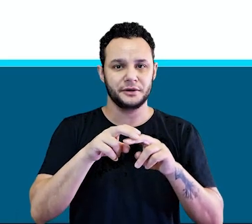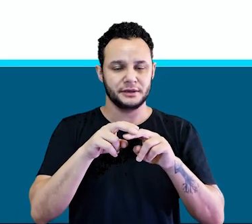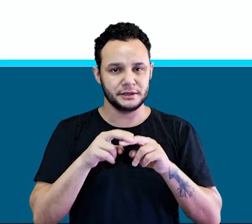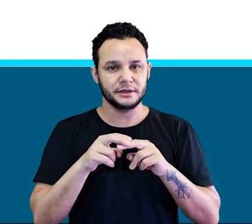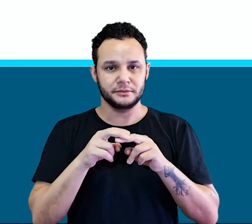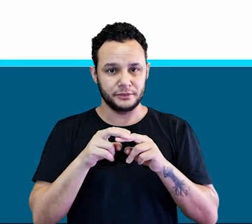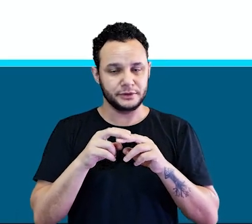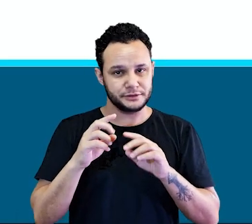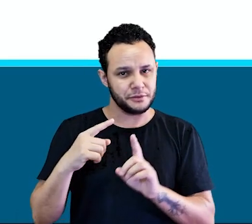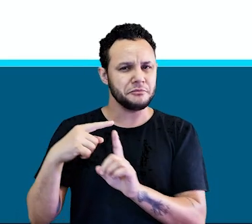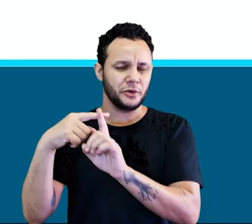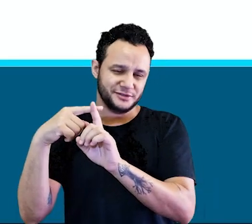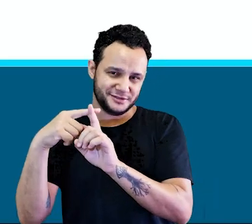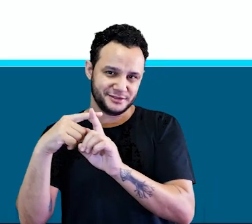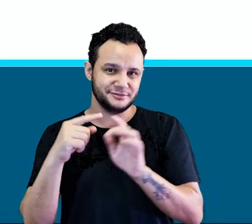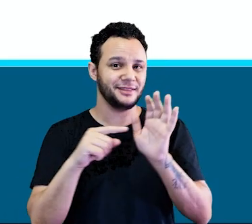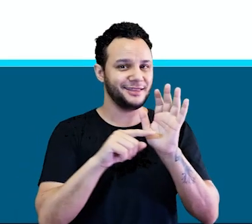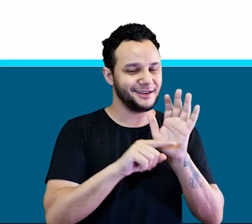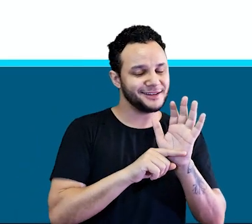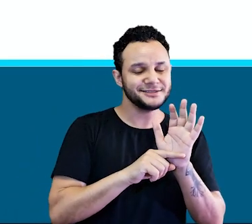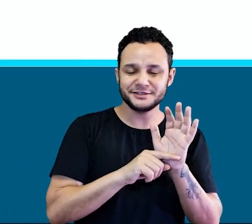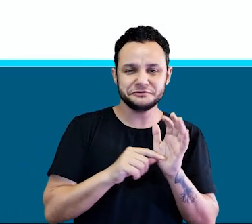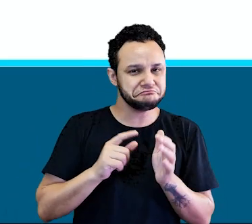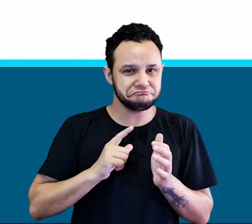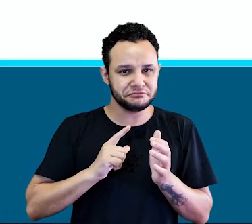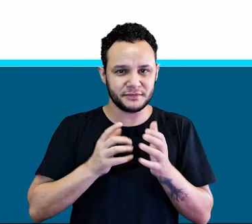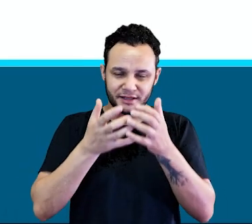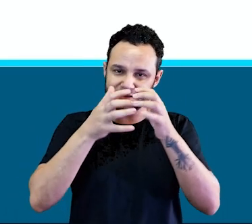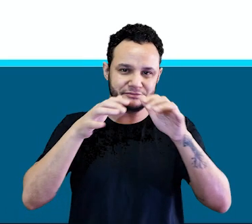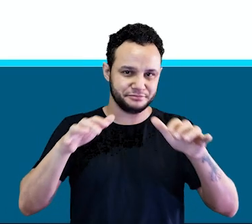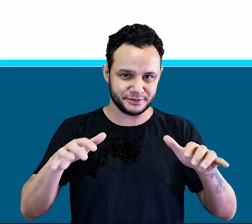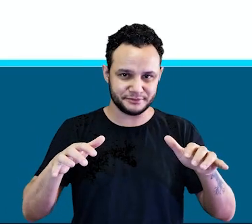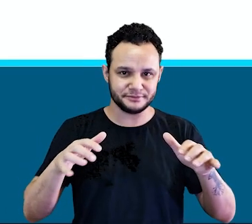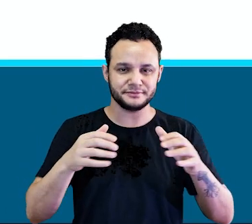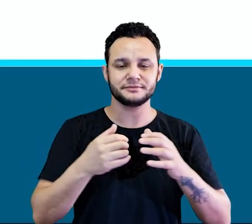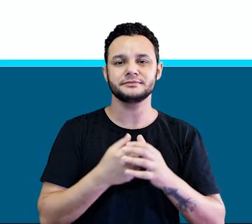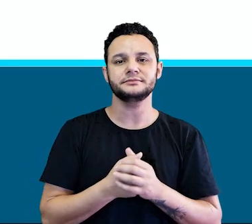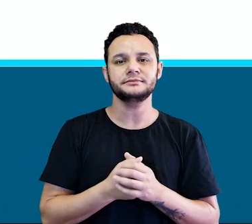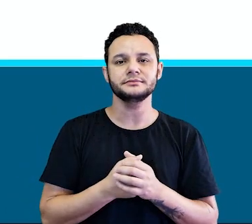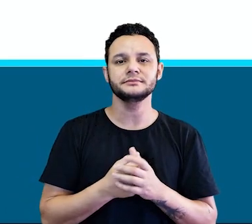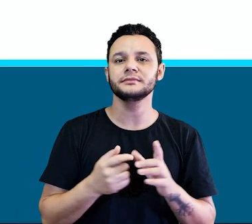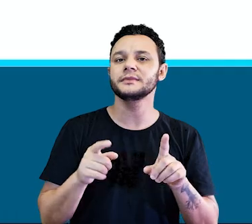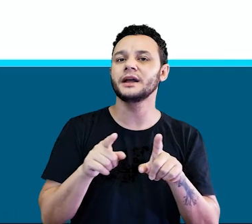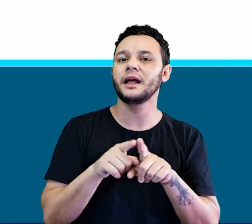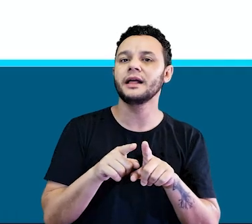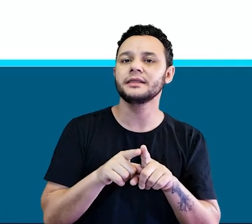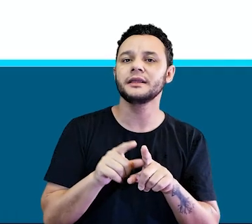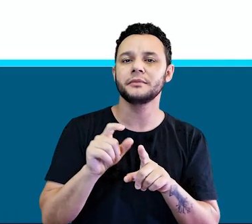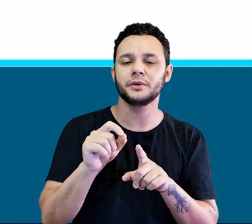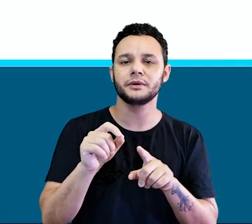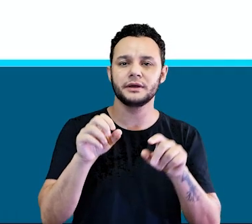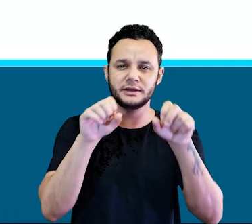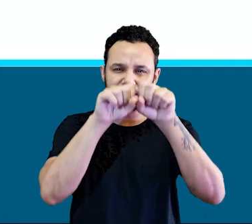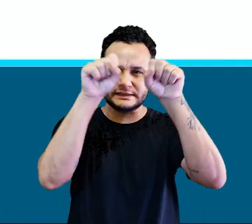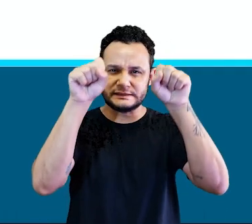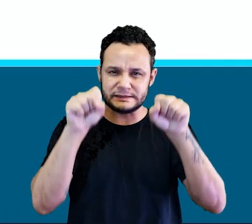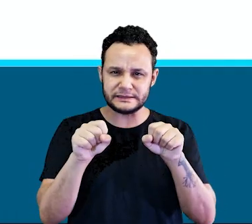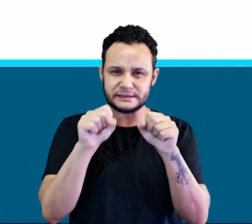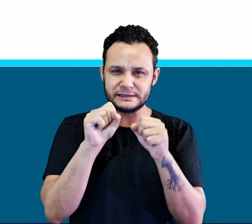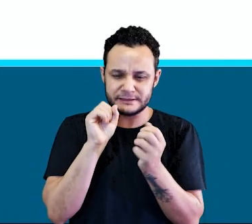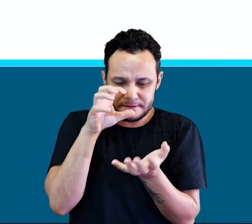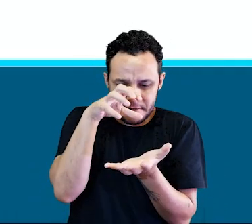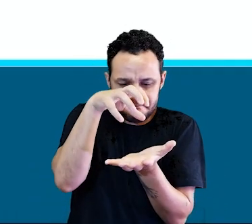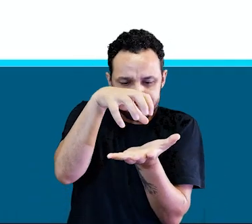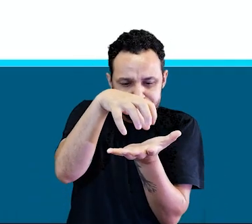né, gente? A gente tem elementos positivos e negativos dessa lógica da descentralização. Porque, obviamente, também um sistema